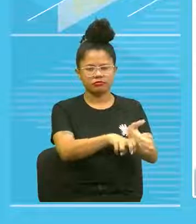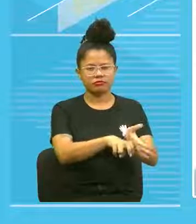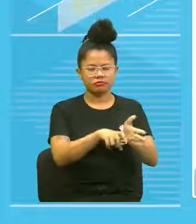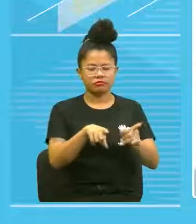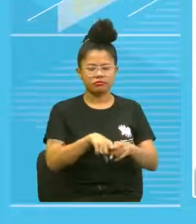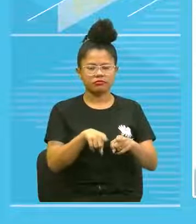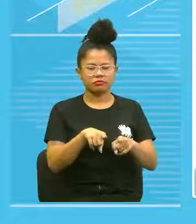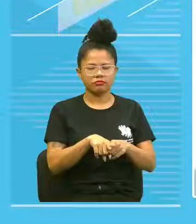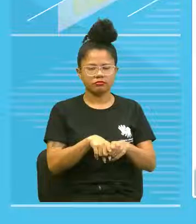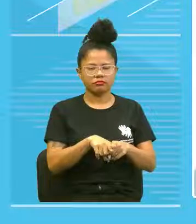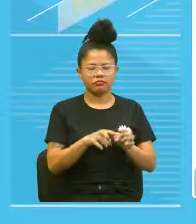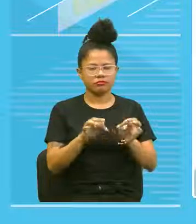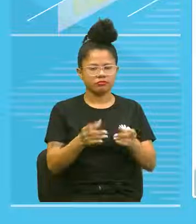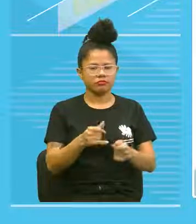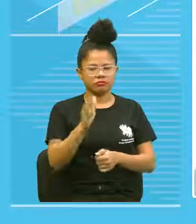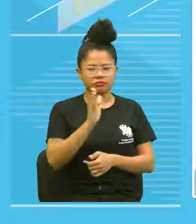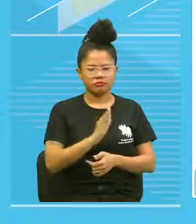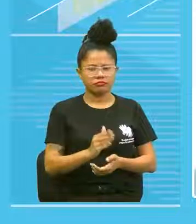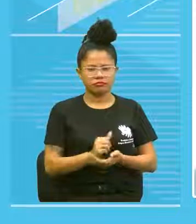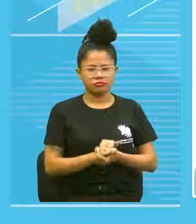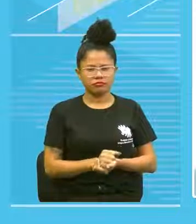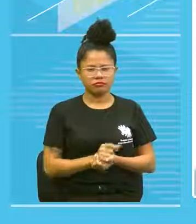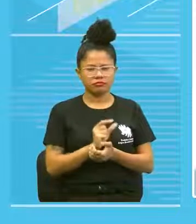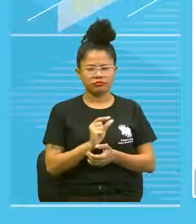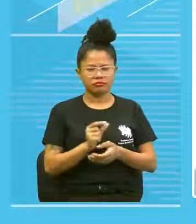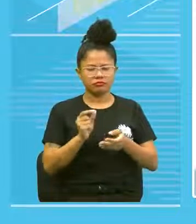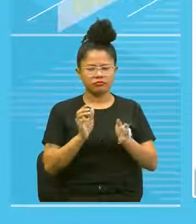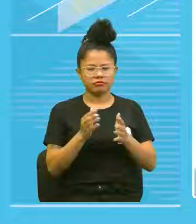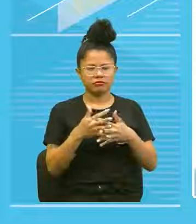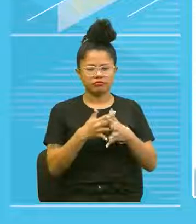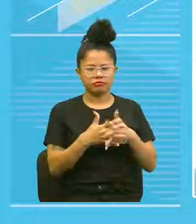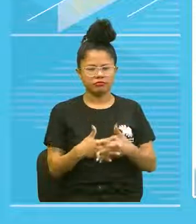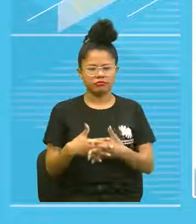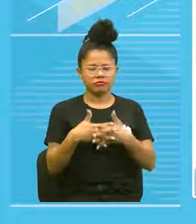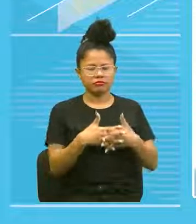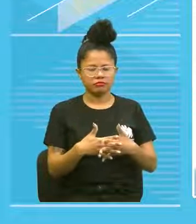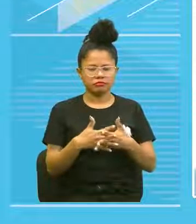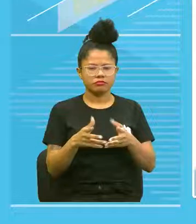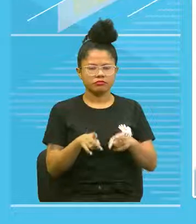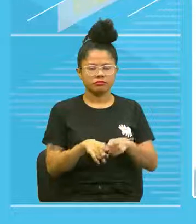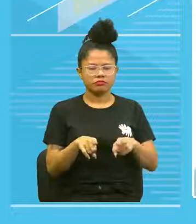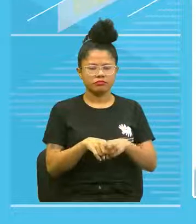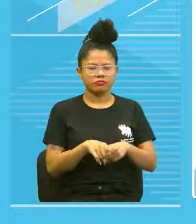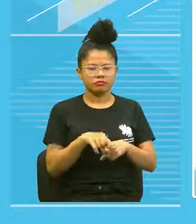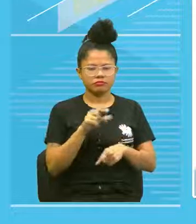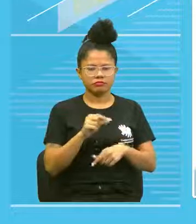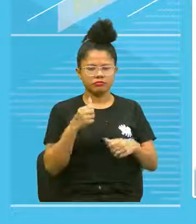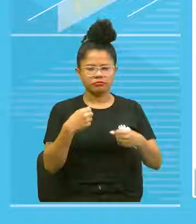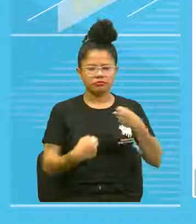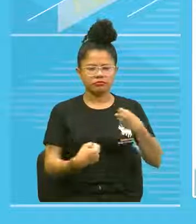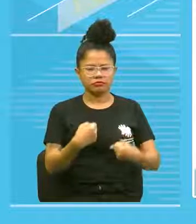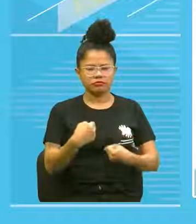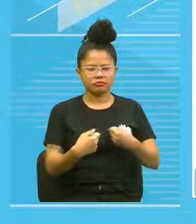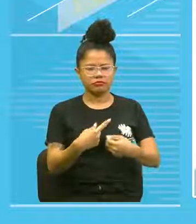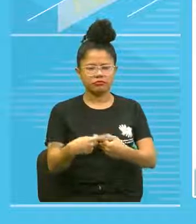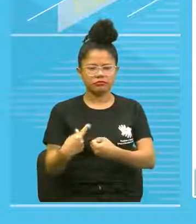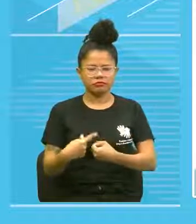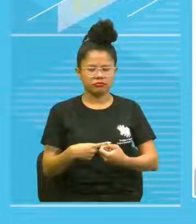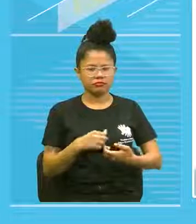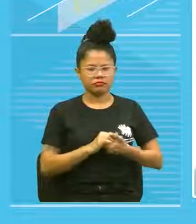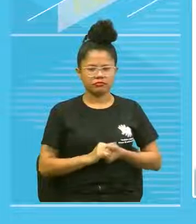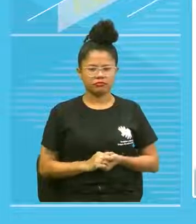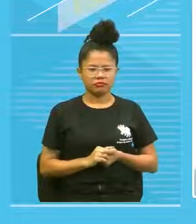é de Brasil afora - caminhões rodando - carros particulares na cidade rodando